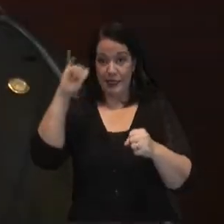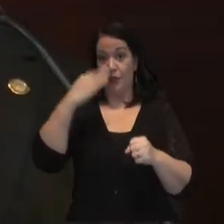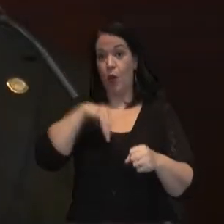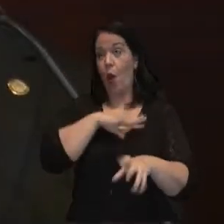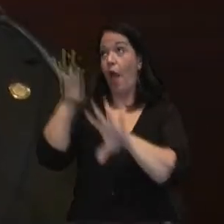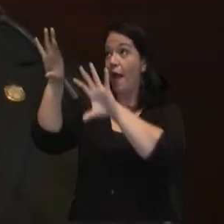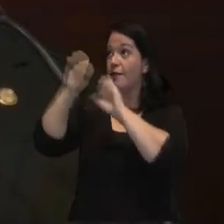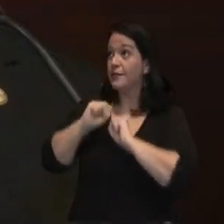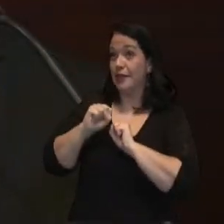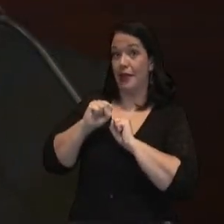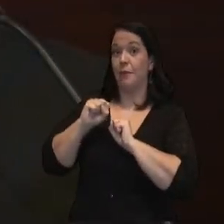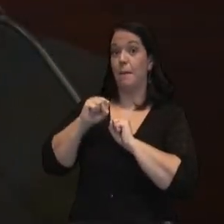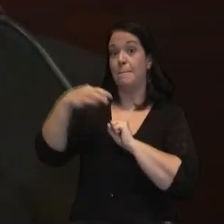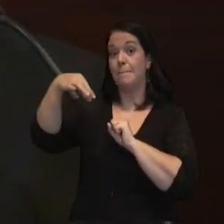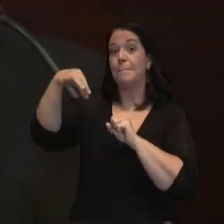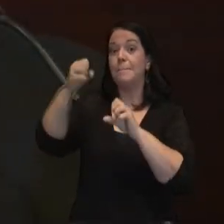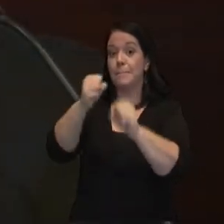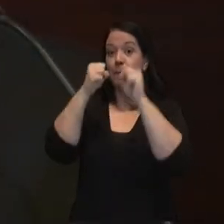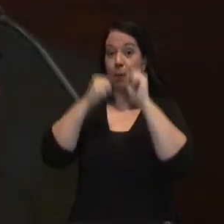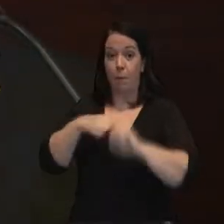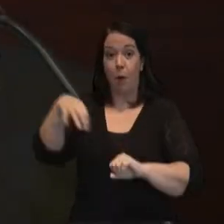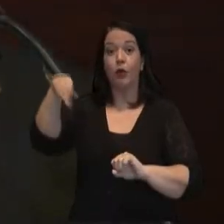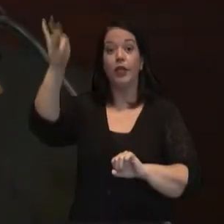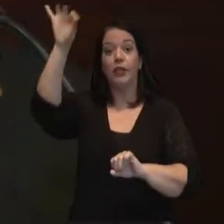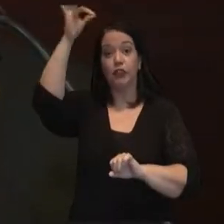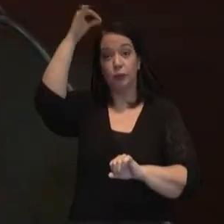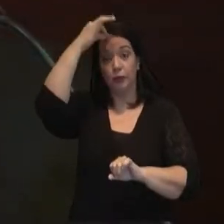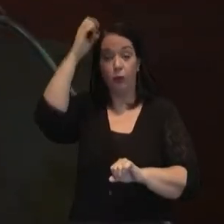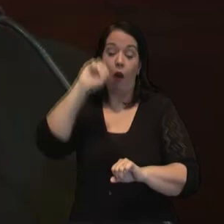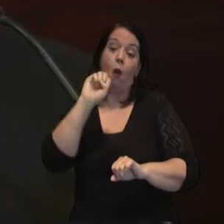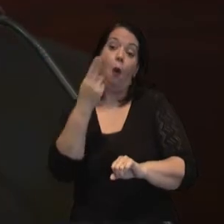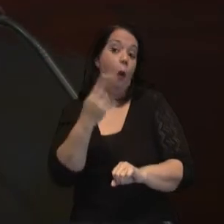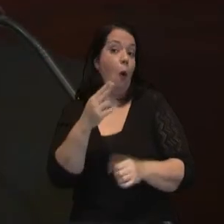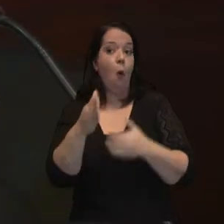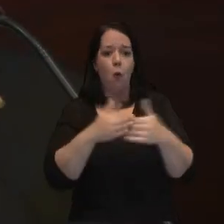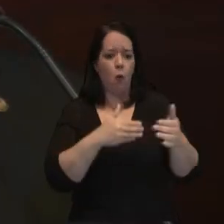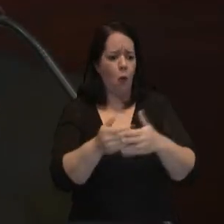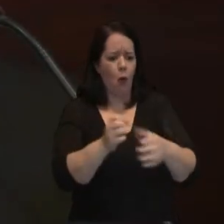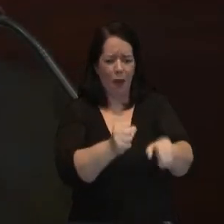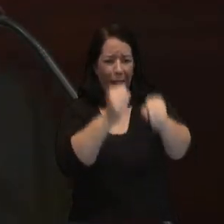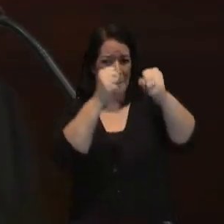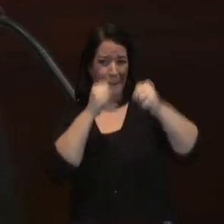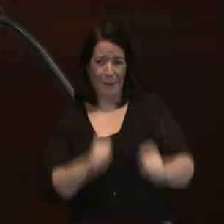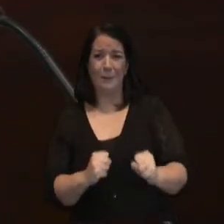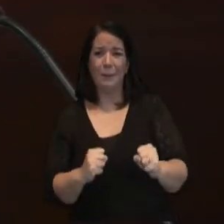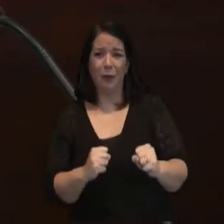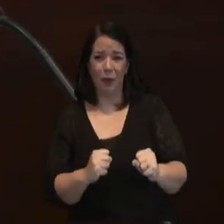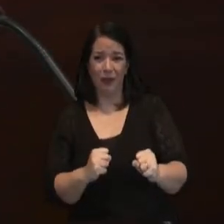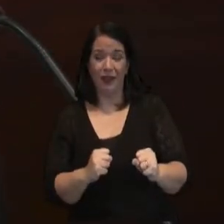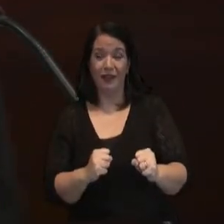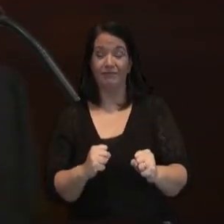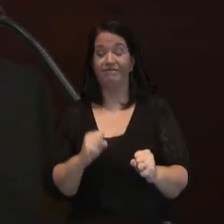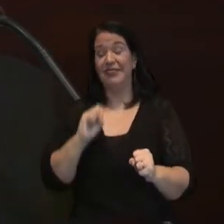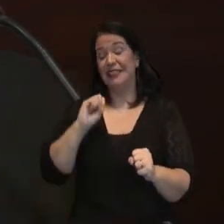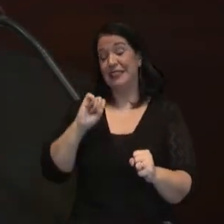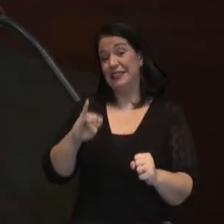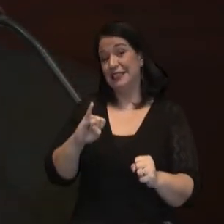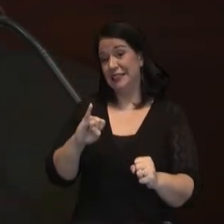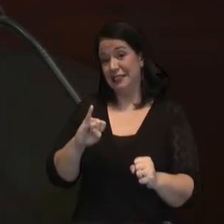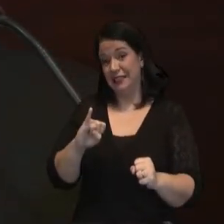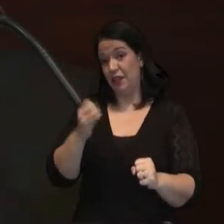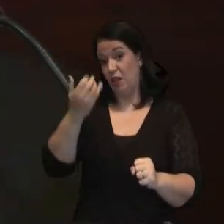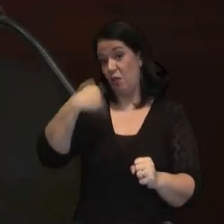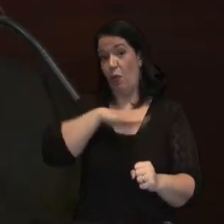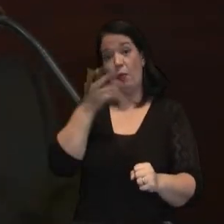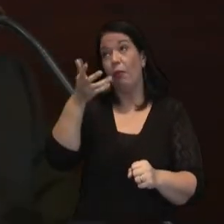ele dado por Deus, ou dentro dos relacionamentos que você tem, na instituição que você está, se ele é exercido sem o